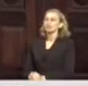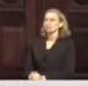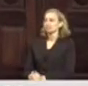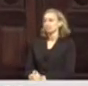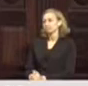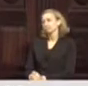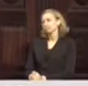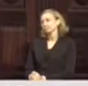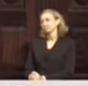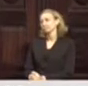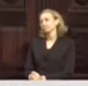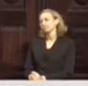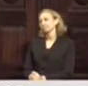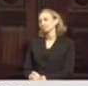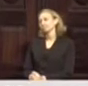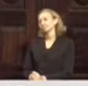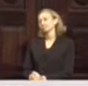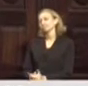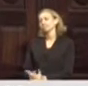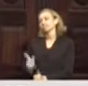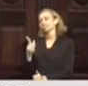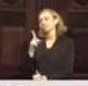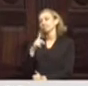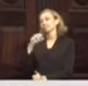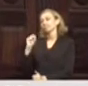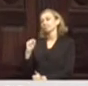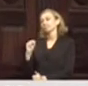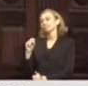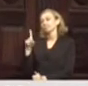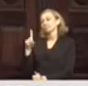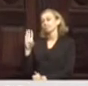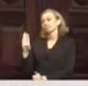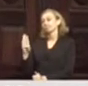do PSDB.